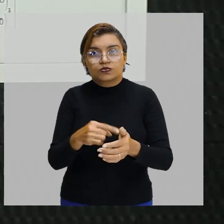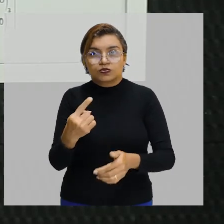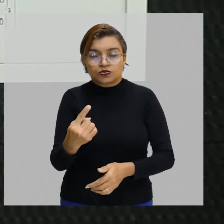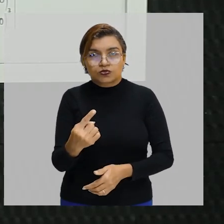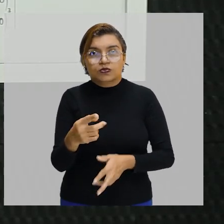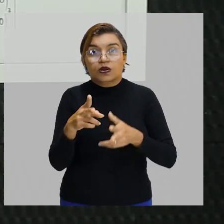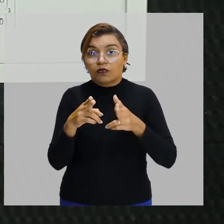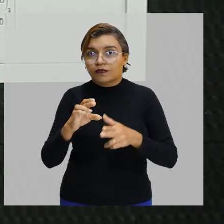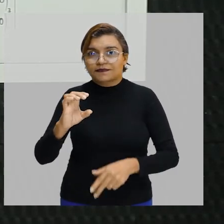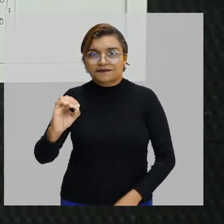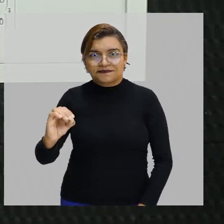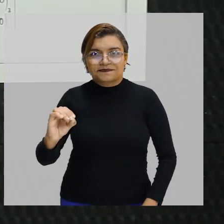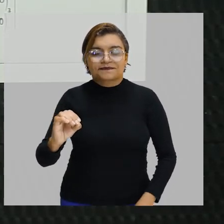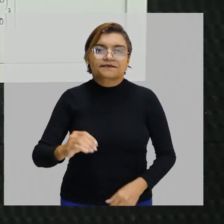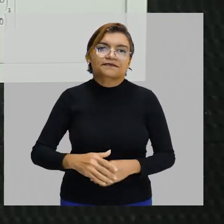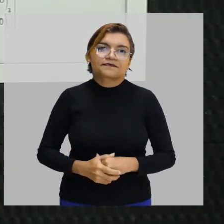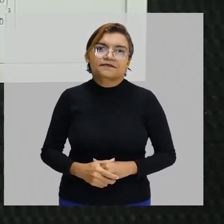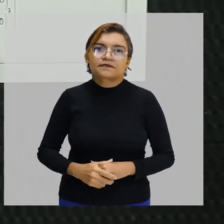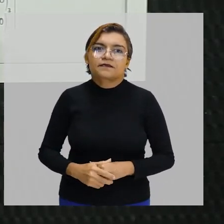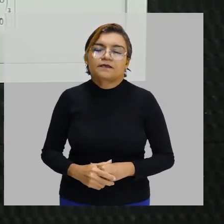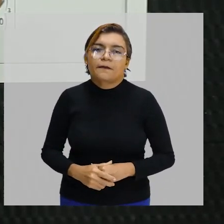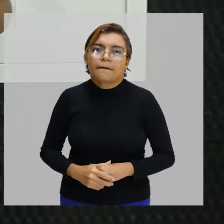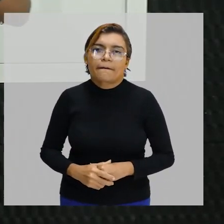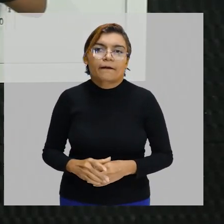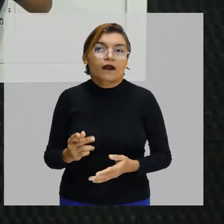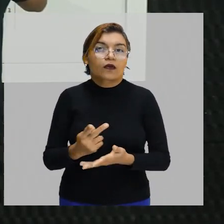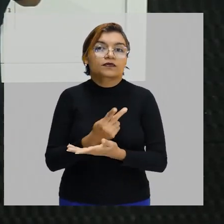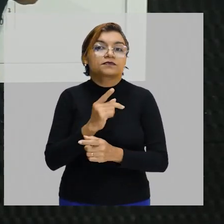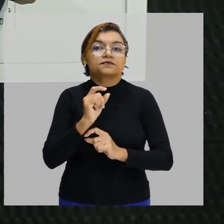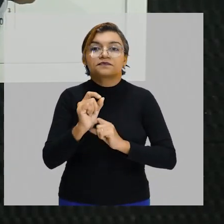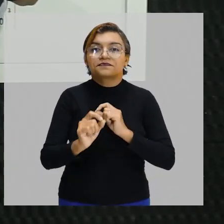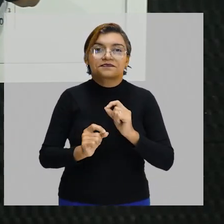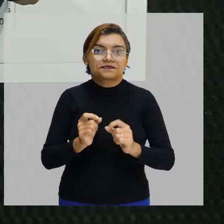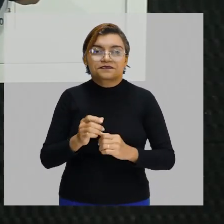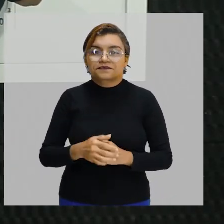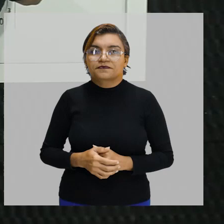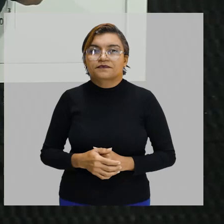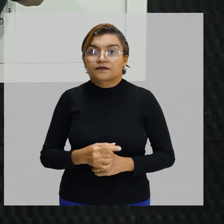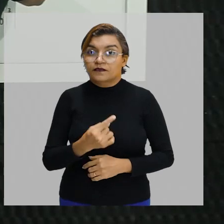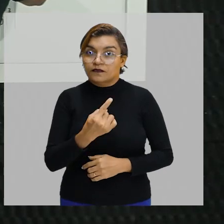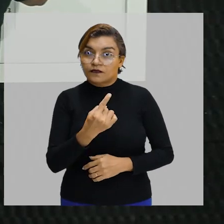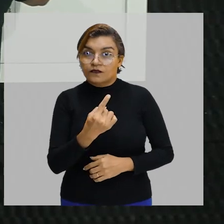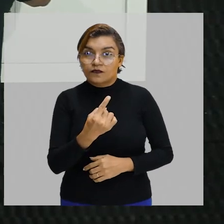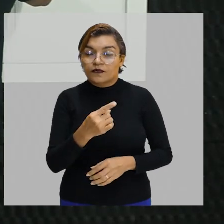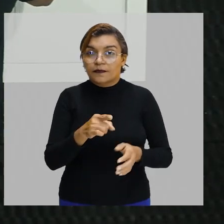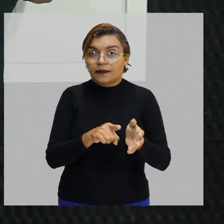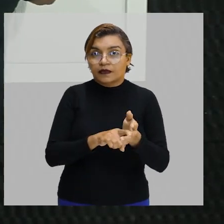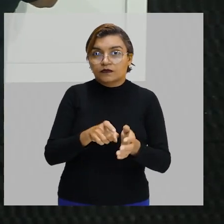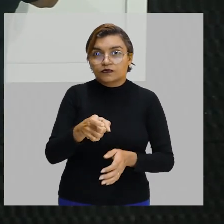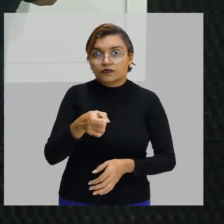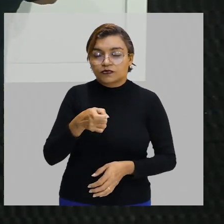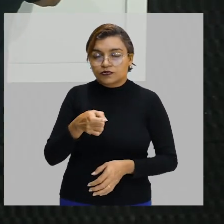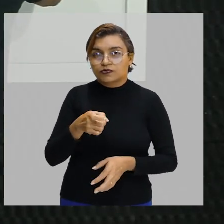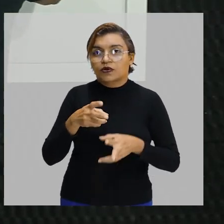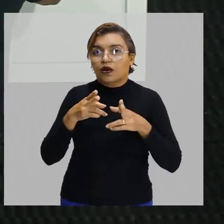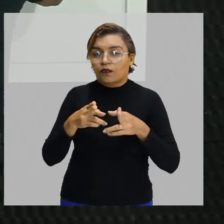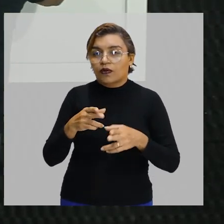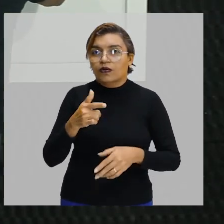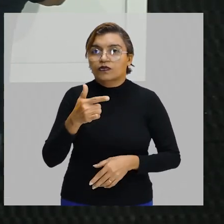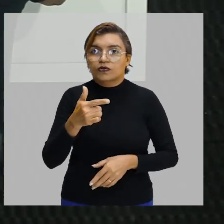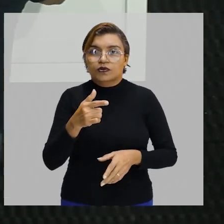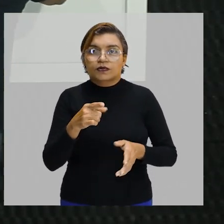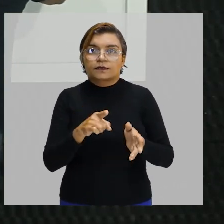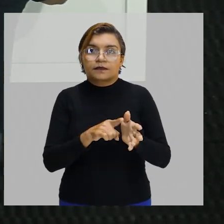Certo? Então, o que vai acontecer aqui? Vai ficar 1 menos x igual a 2